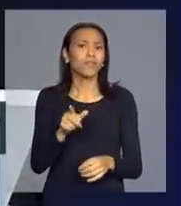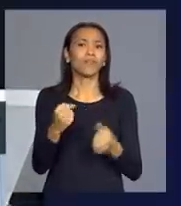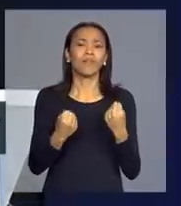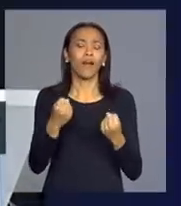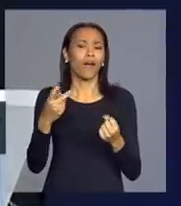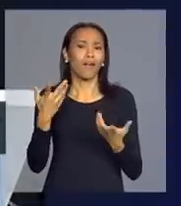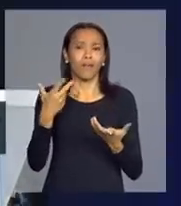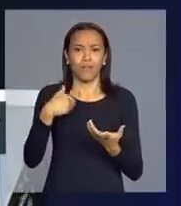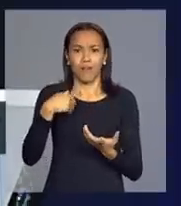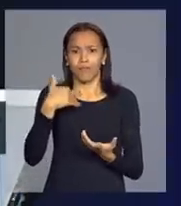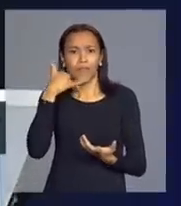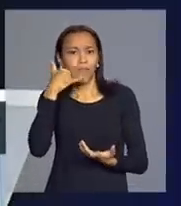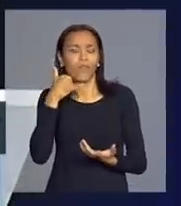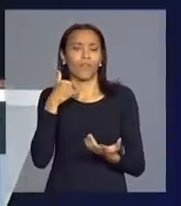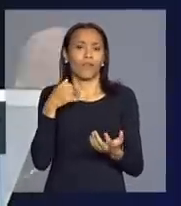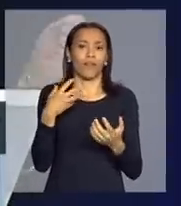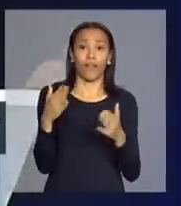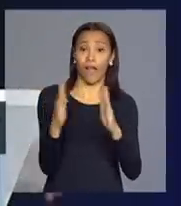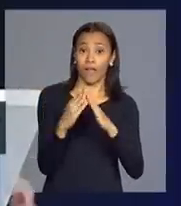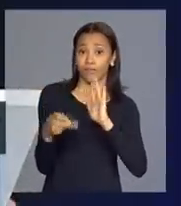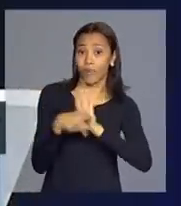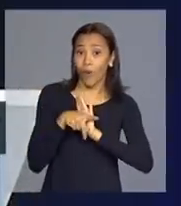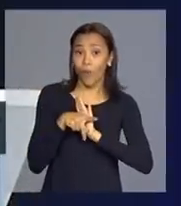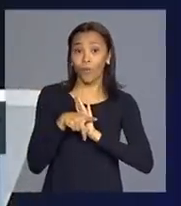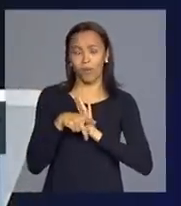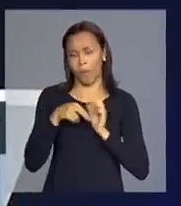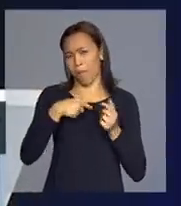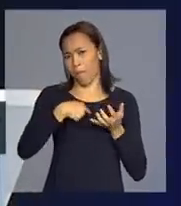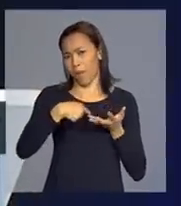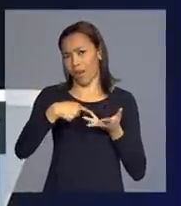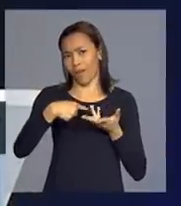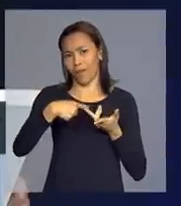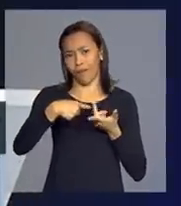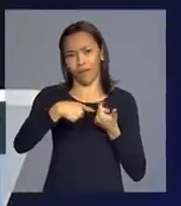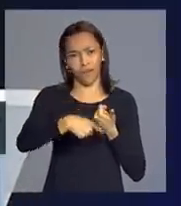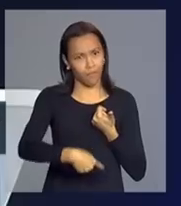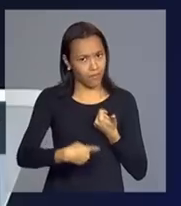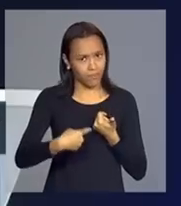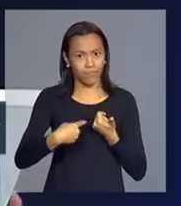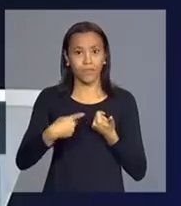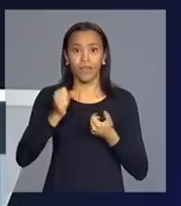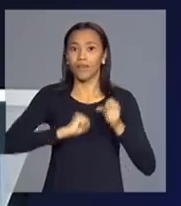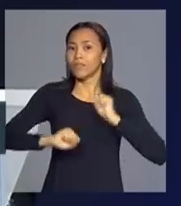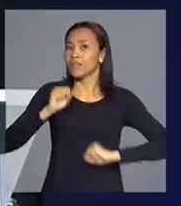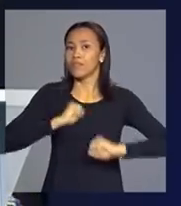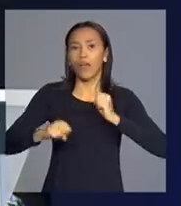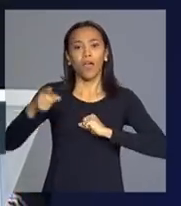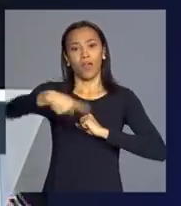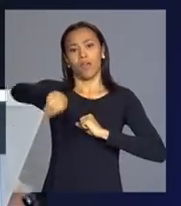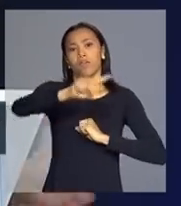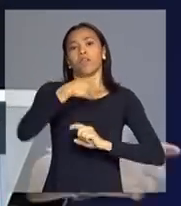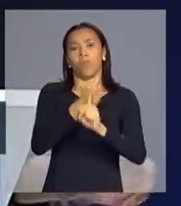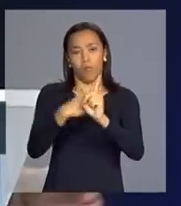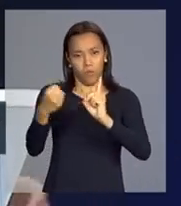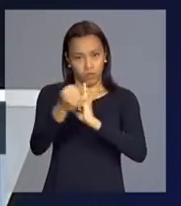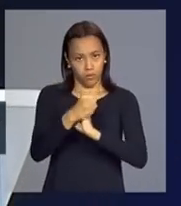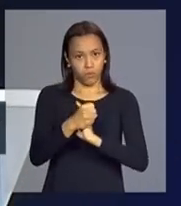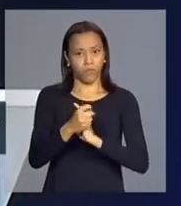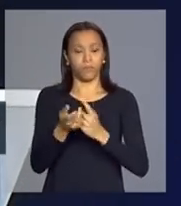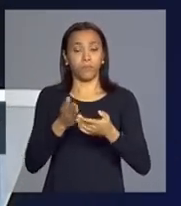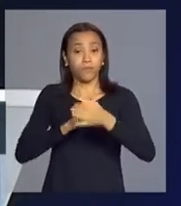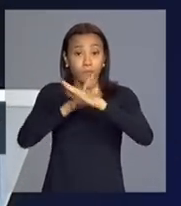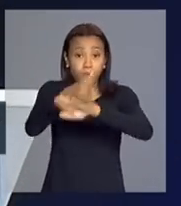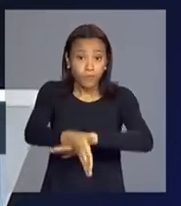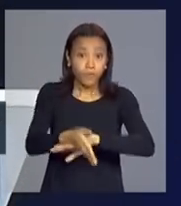própria, nós podemos enfileirar uma série de anseios da população. Acesso